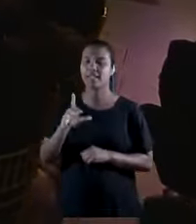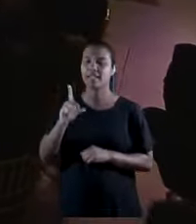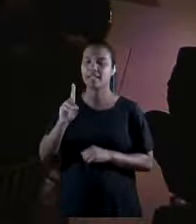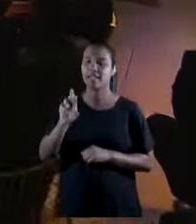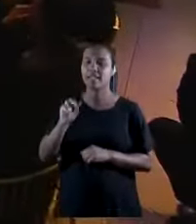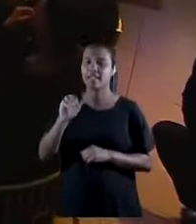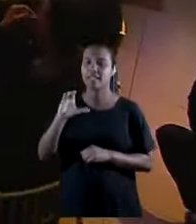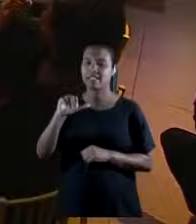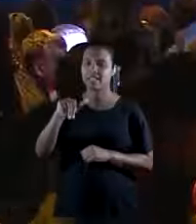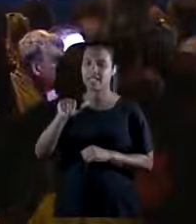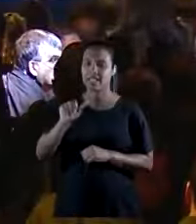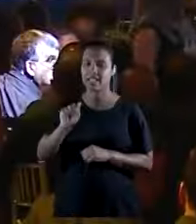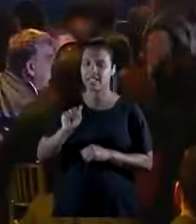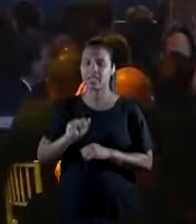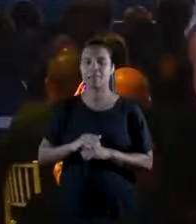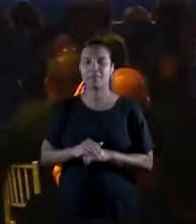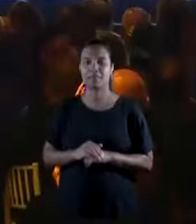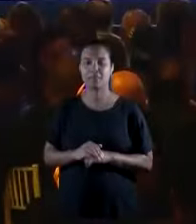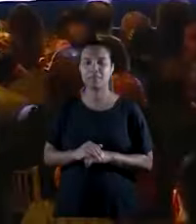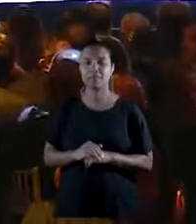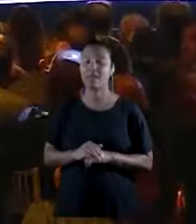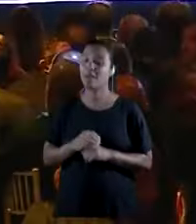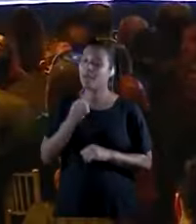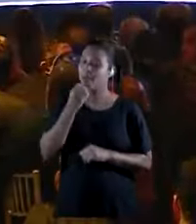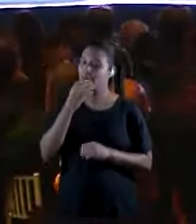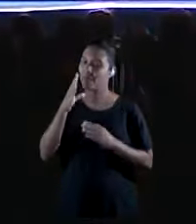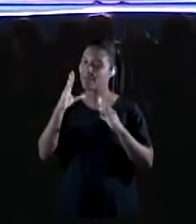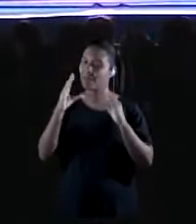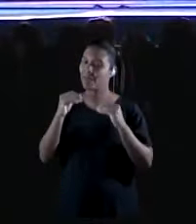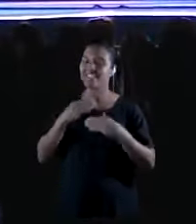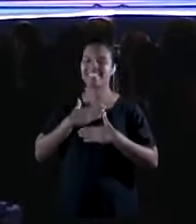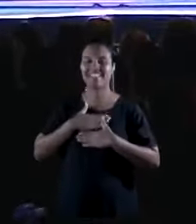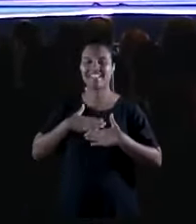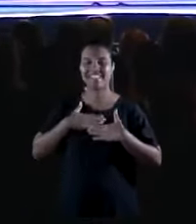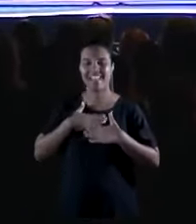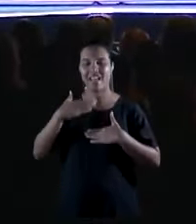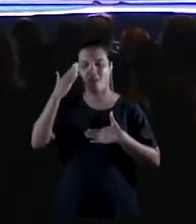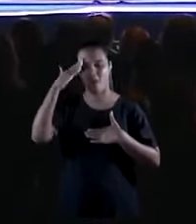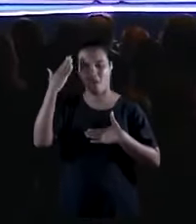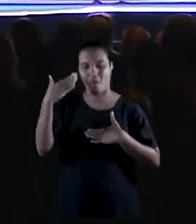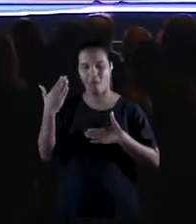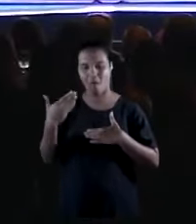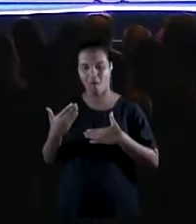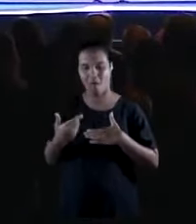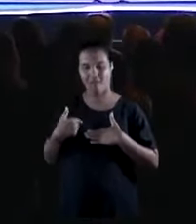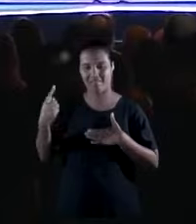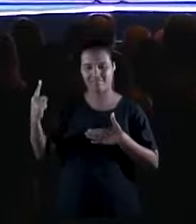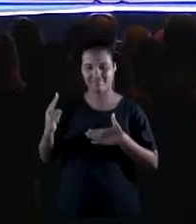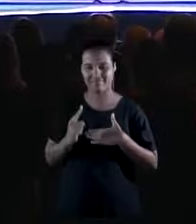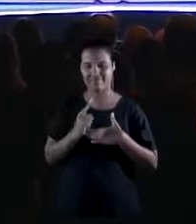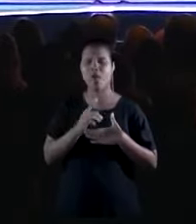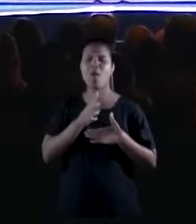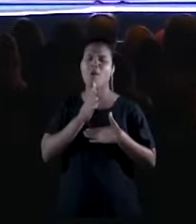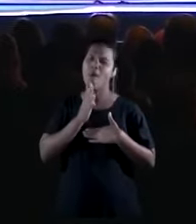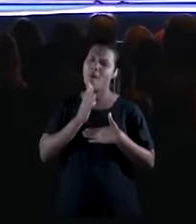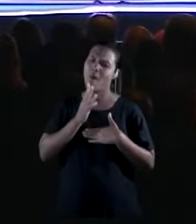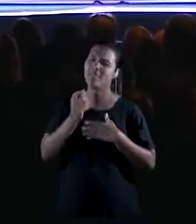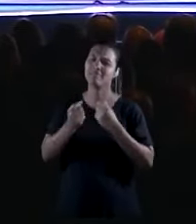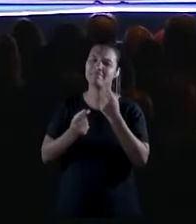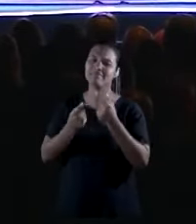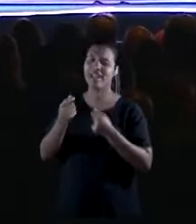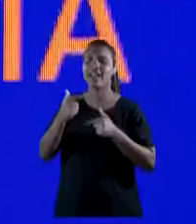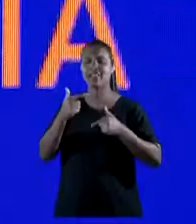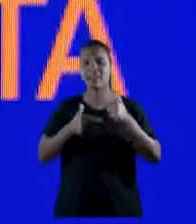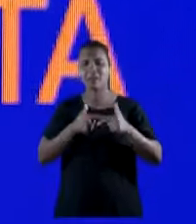Palmas. Boa noite. Tudo bem, Edu? Uma honra estar aqui. Muitos aqui conheço de jogar junto, trabalhando